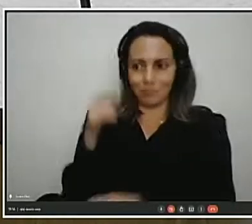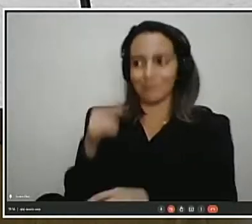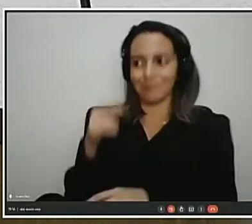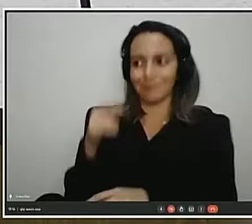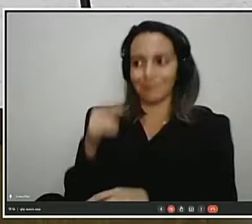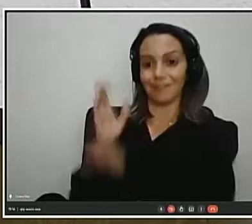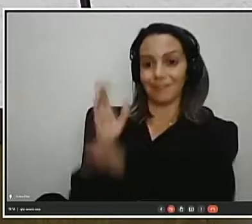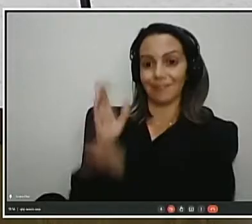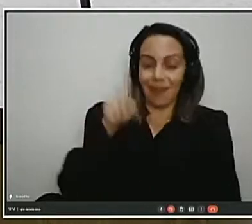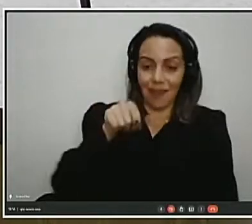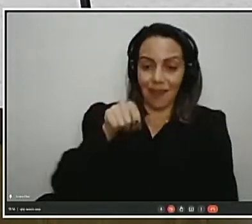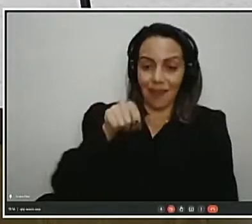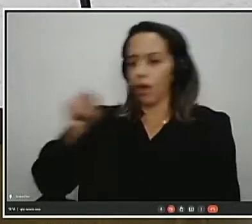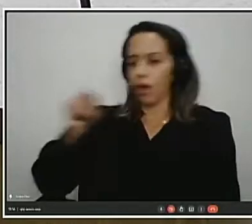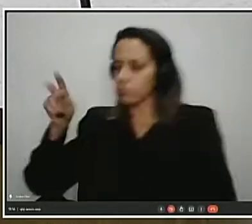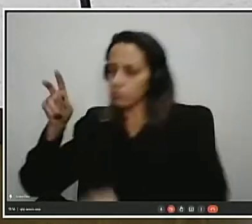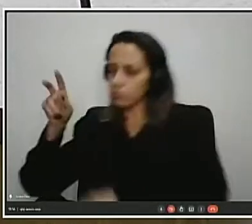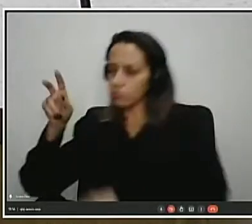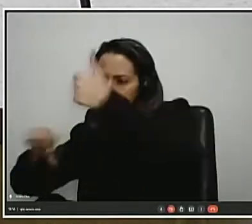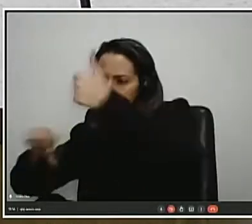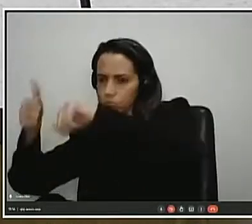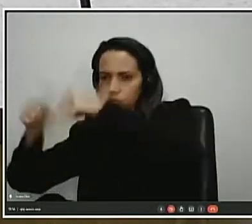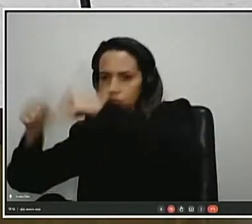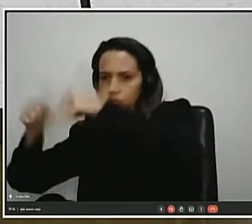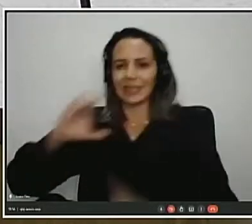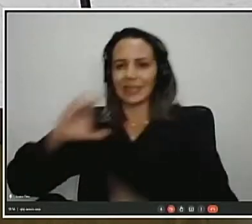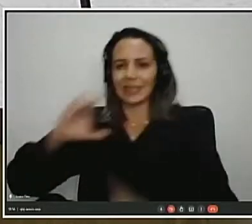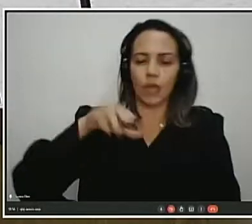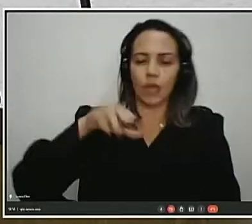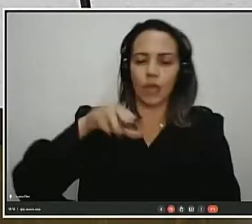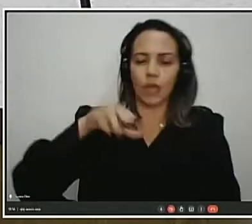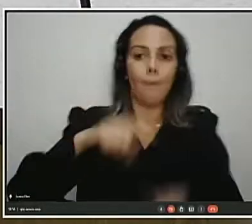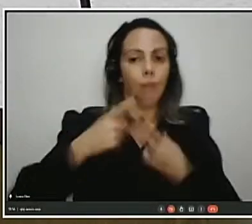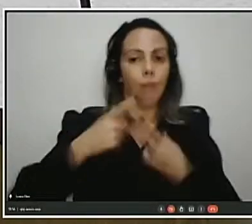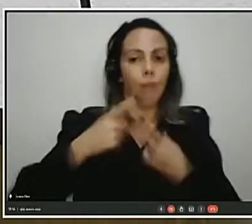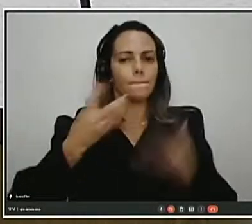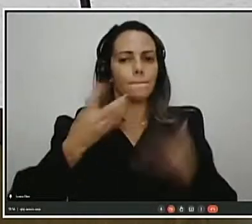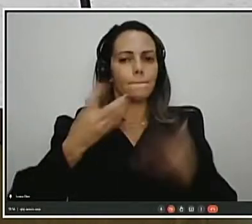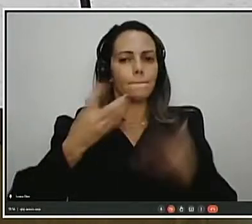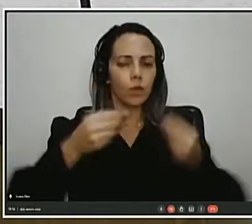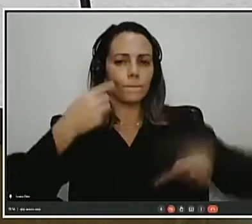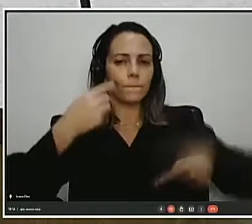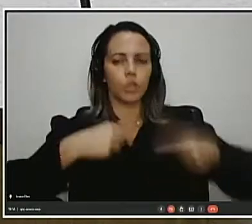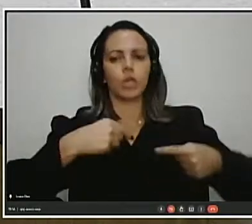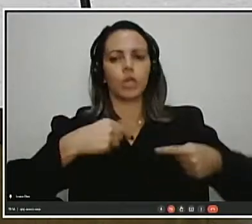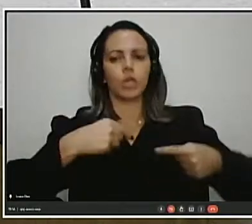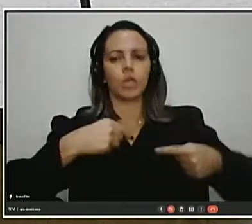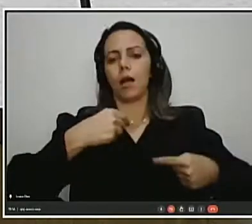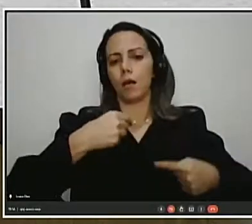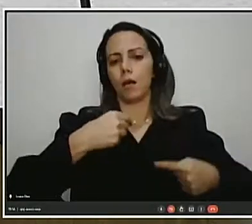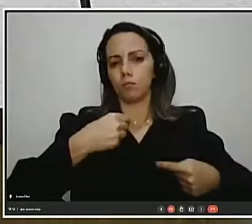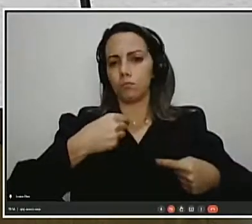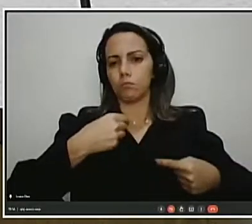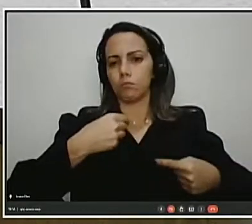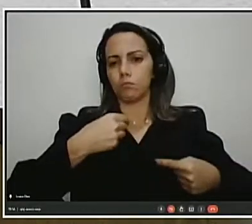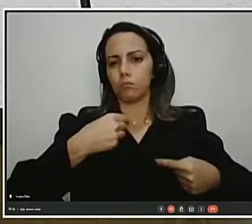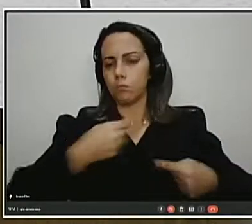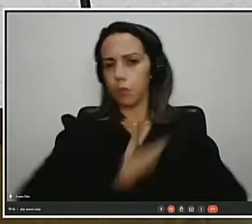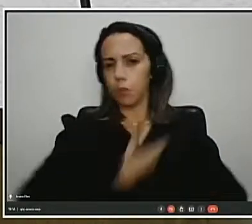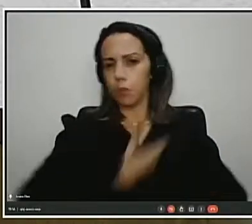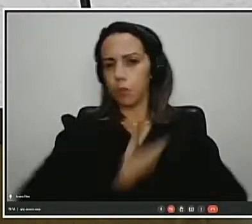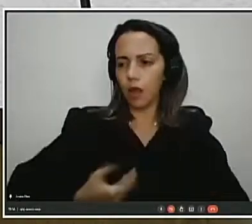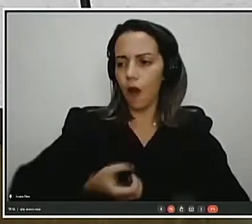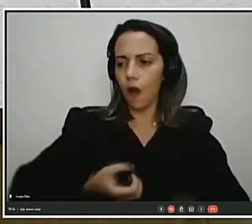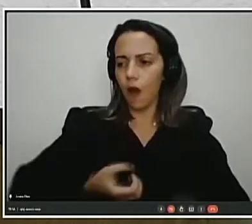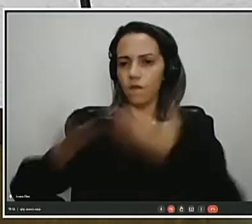clínico, muitas políticas públicas exigem o resultado desse exame para acesso aos programas e estimulações necessárias